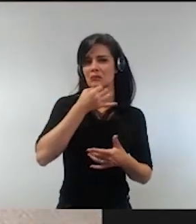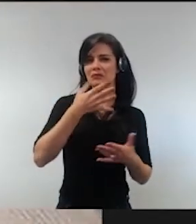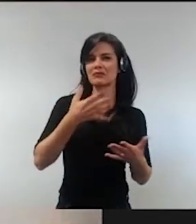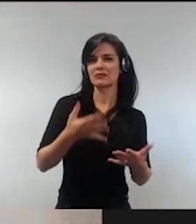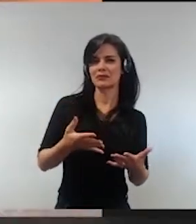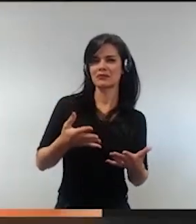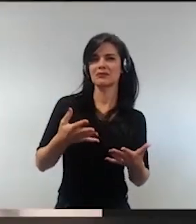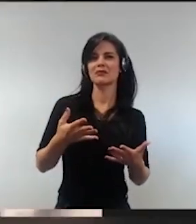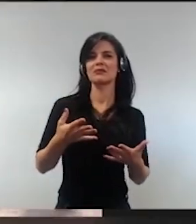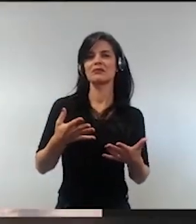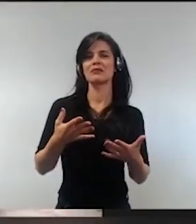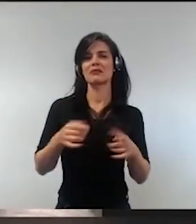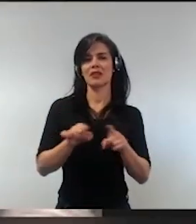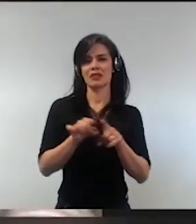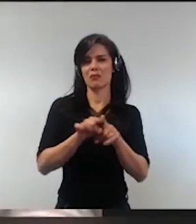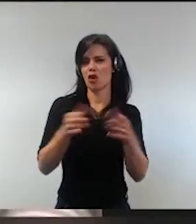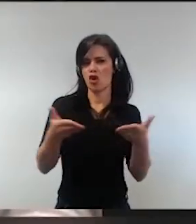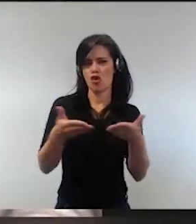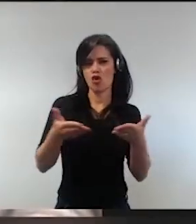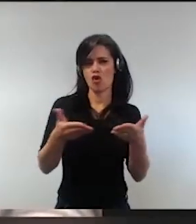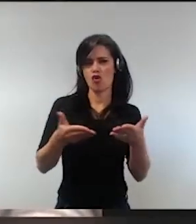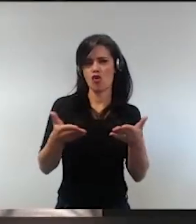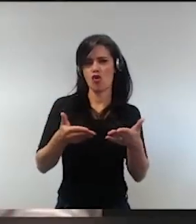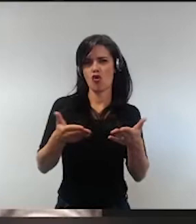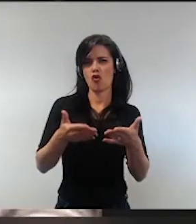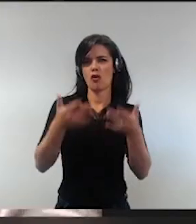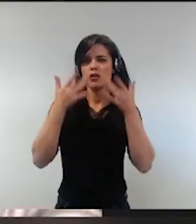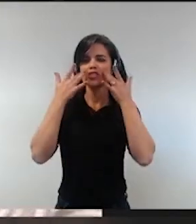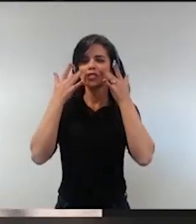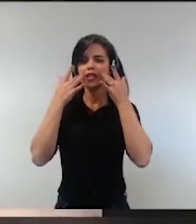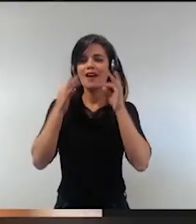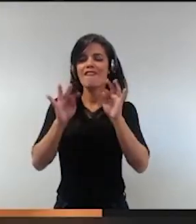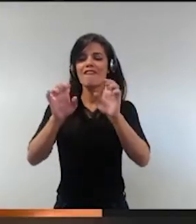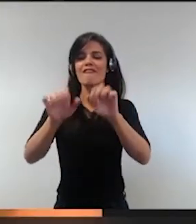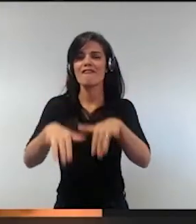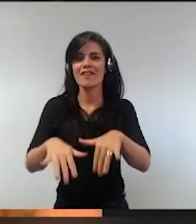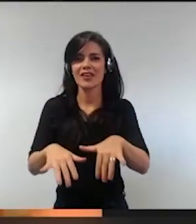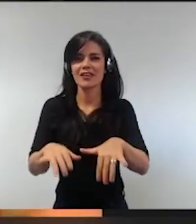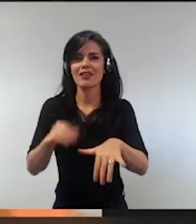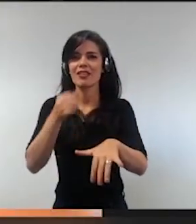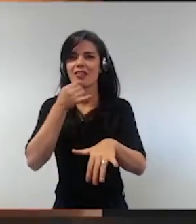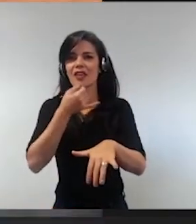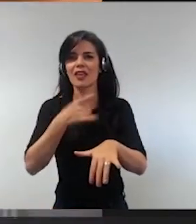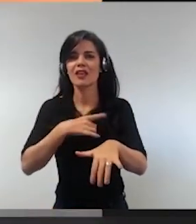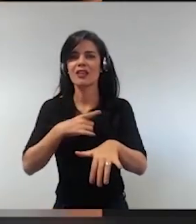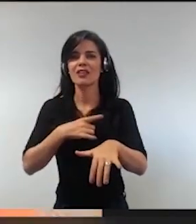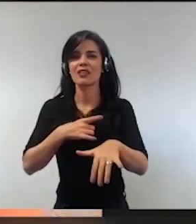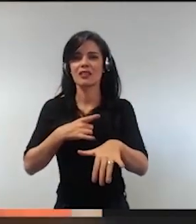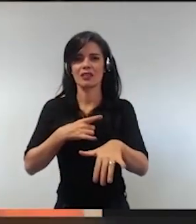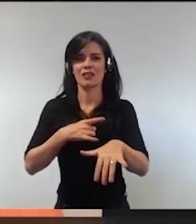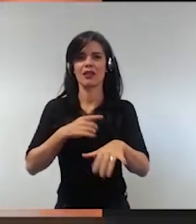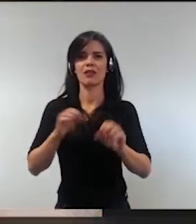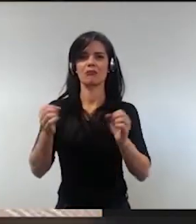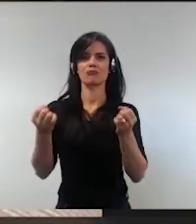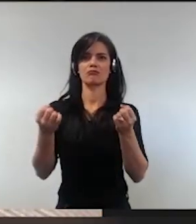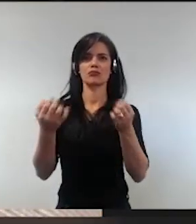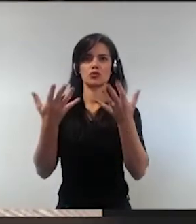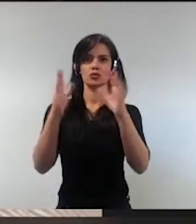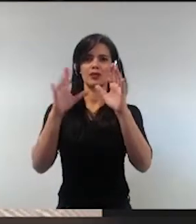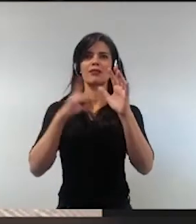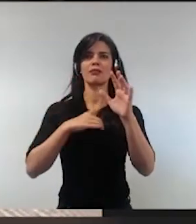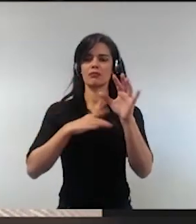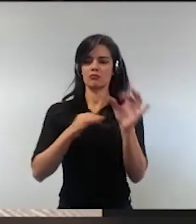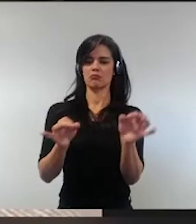tragédias também modernas, não? No final da tragédia sempre aparece um encerramento, a tragédia